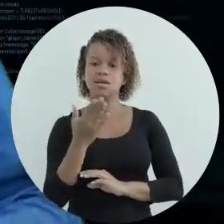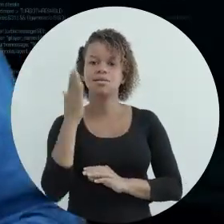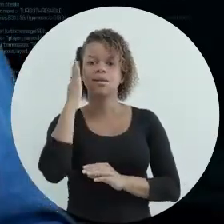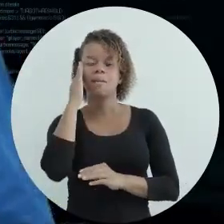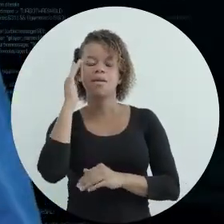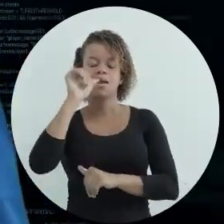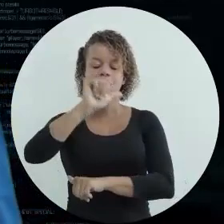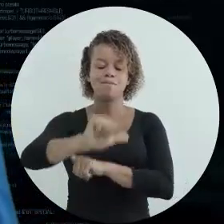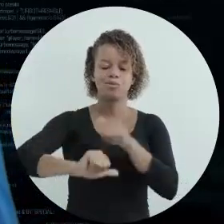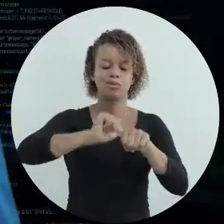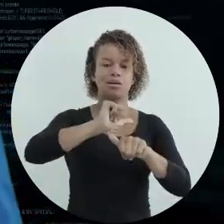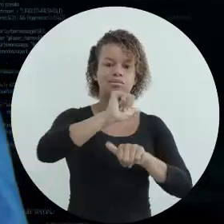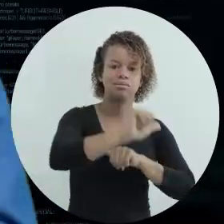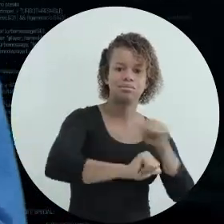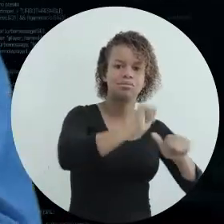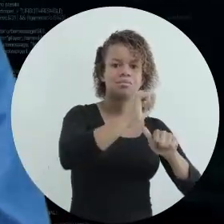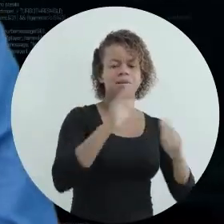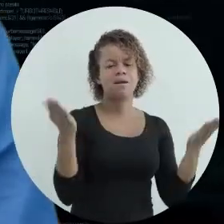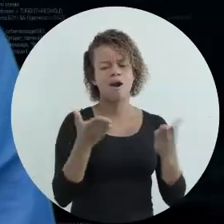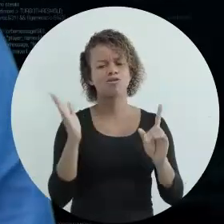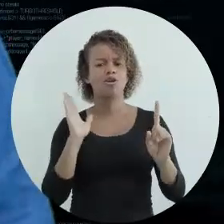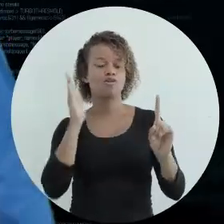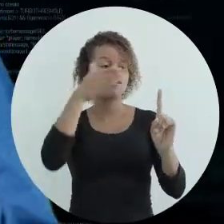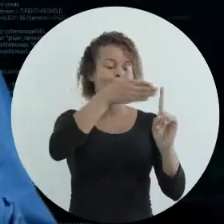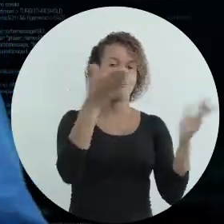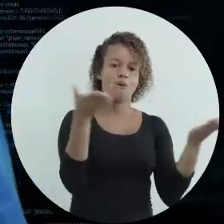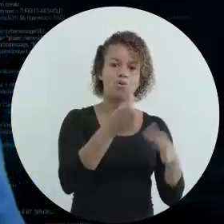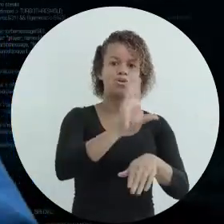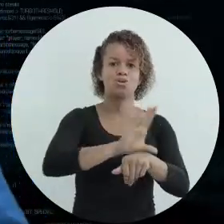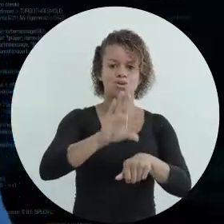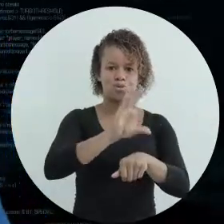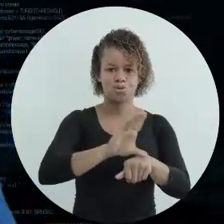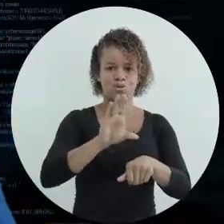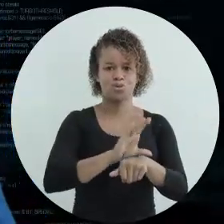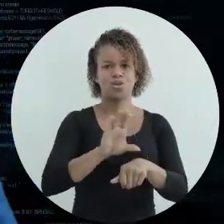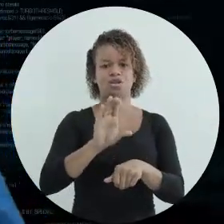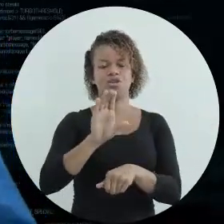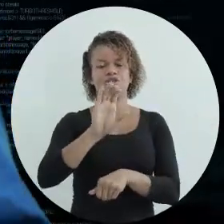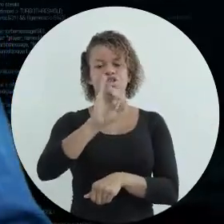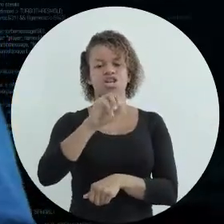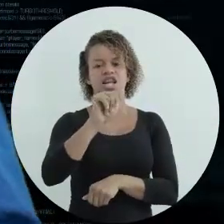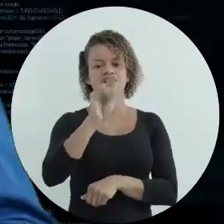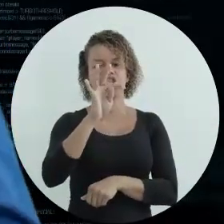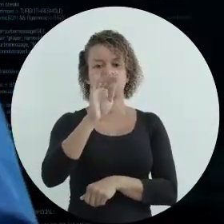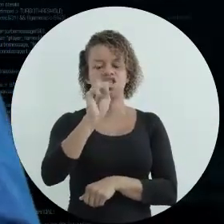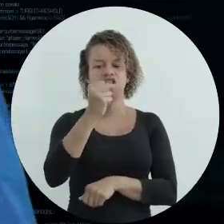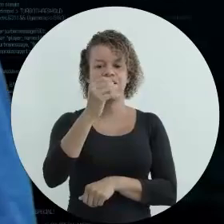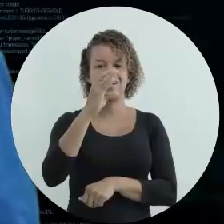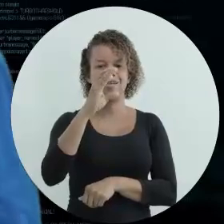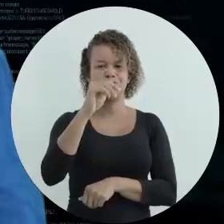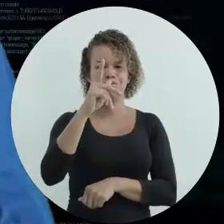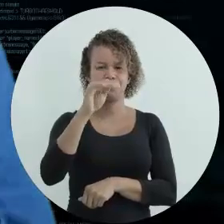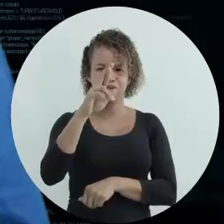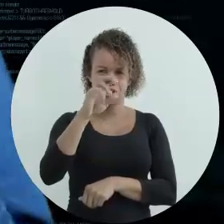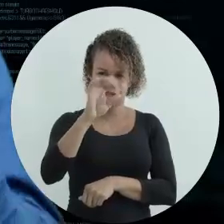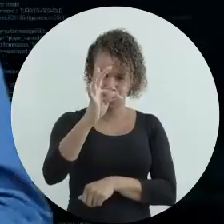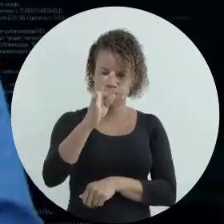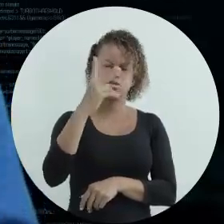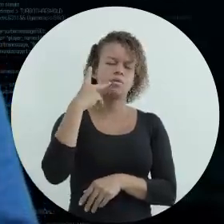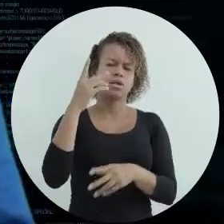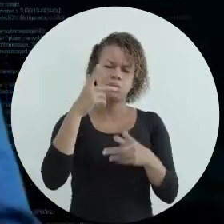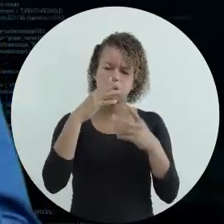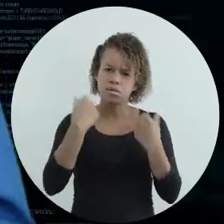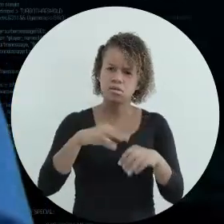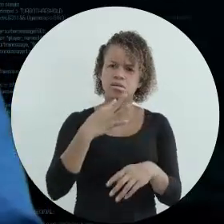que o nosso foco aqui, o foco desse curso é no JavaScript. Então você já deve ter um conhecimento prévio de HTML e CSS para